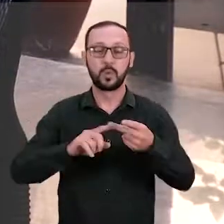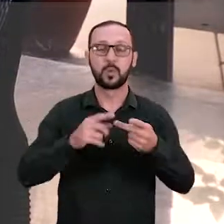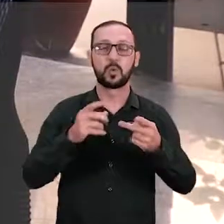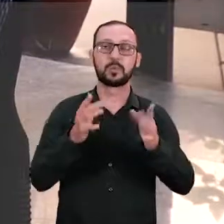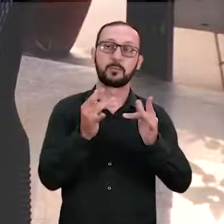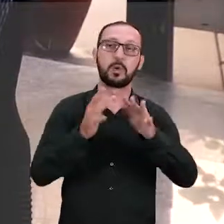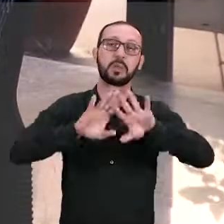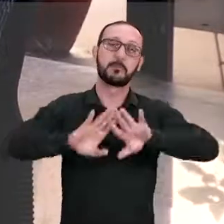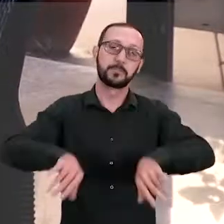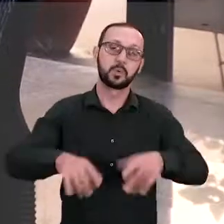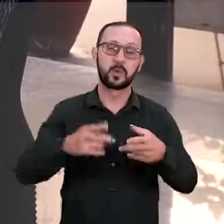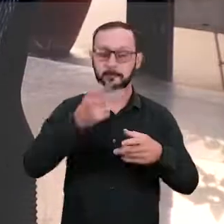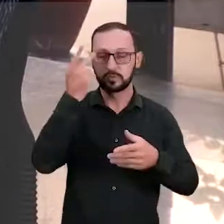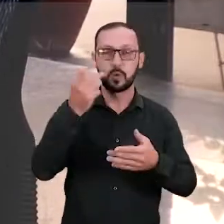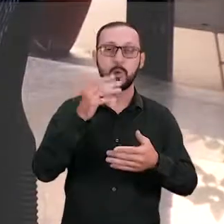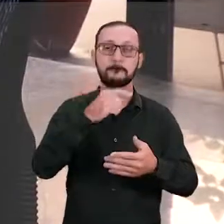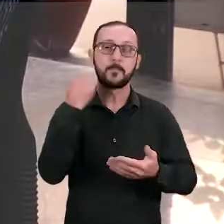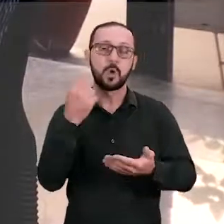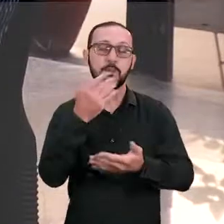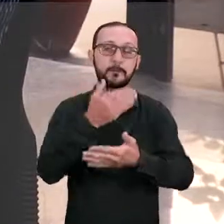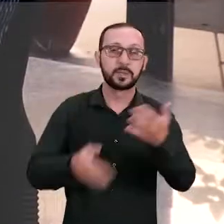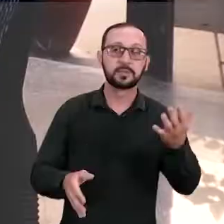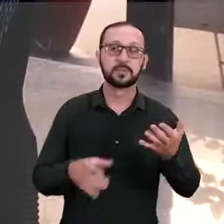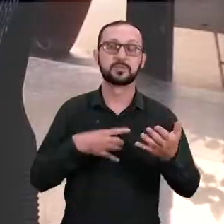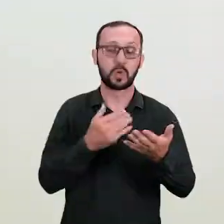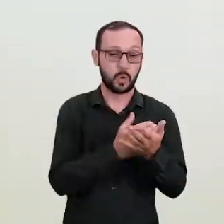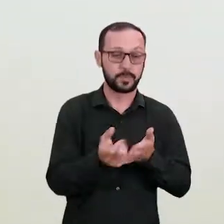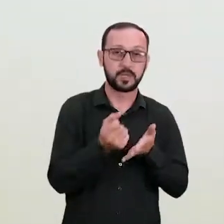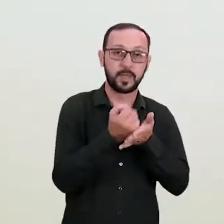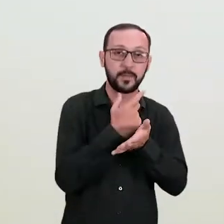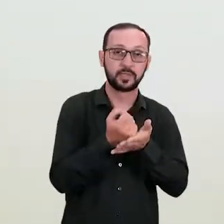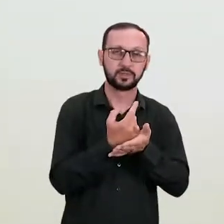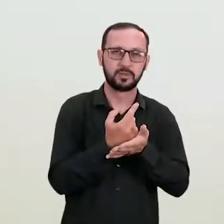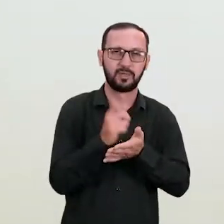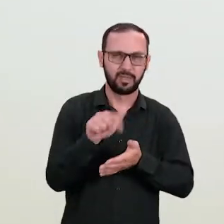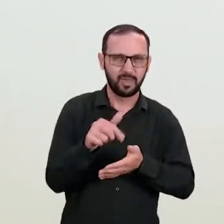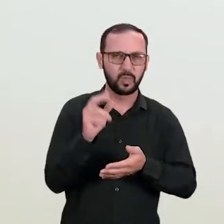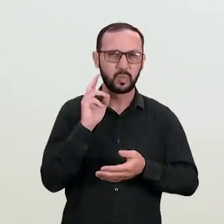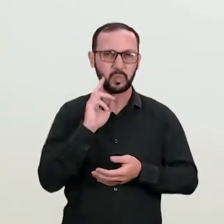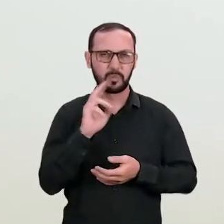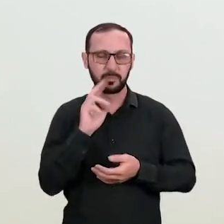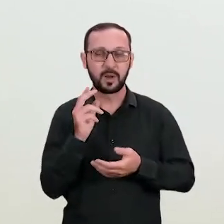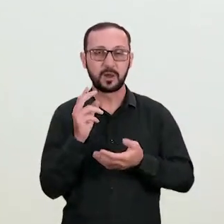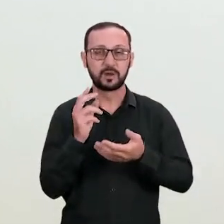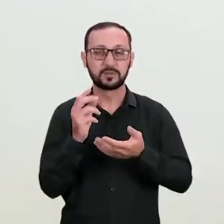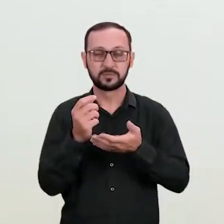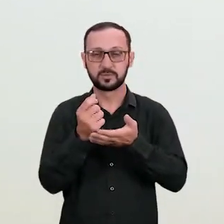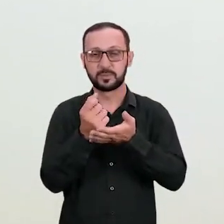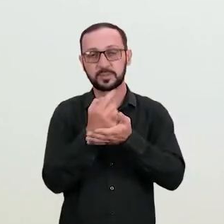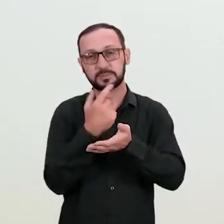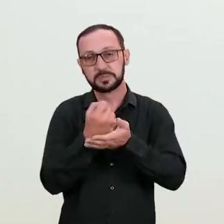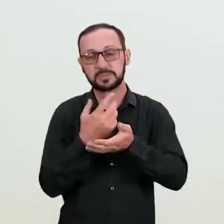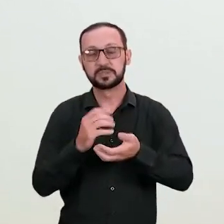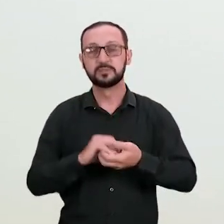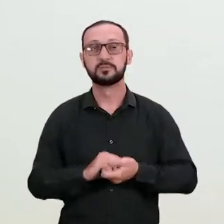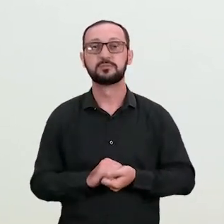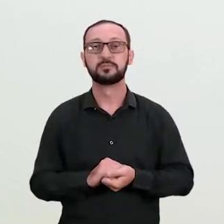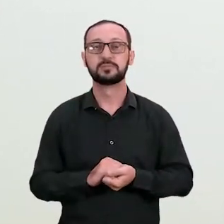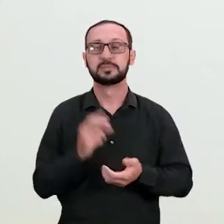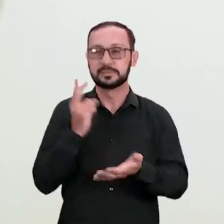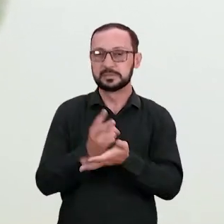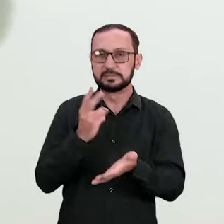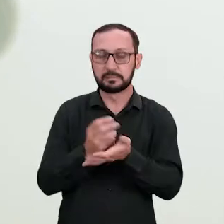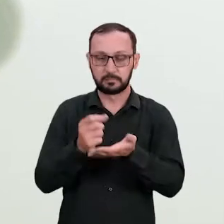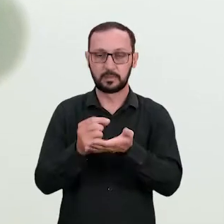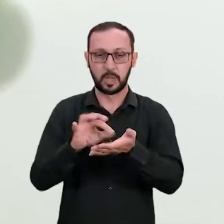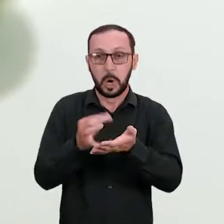com o namorado, perdeu alguém, já toma lá a sua medicação. É normal essa medicação?